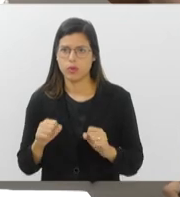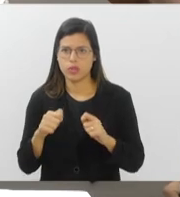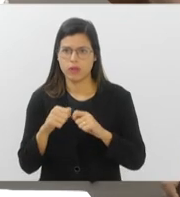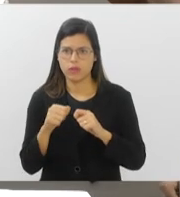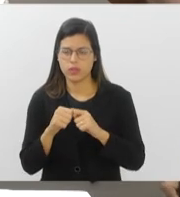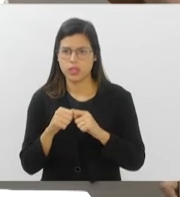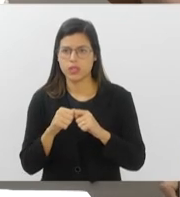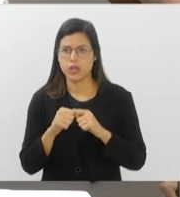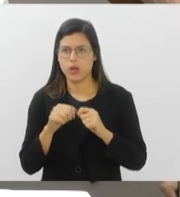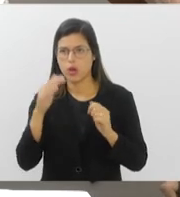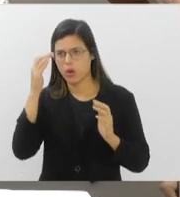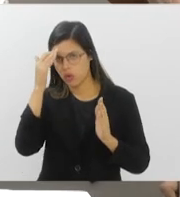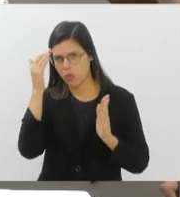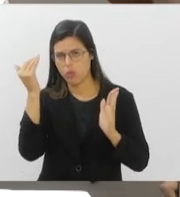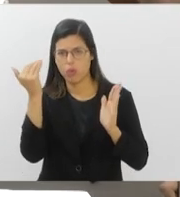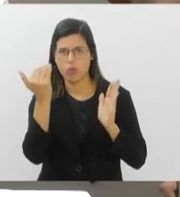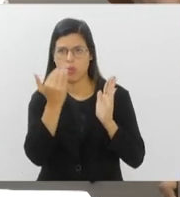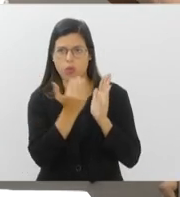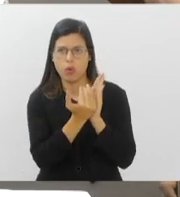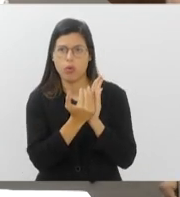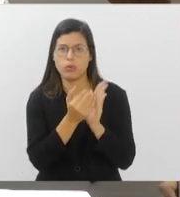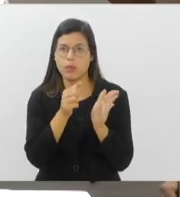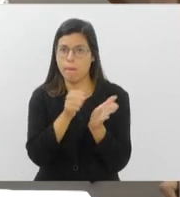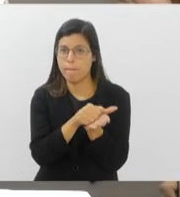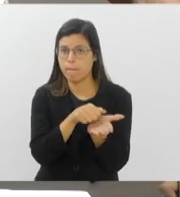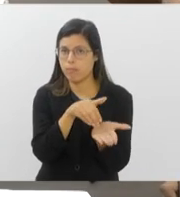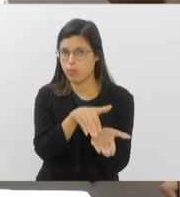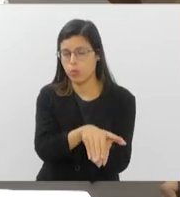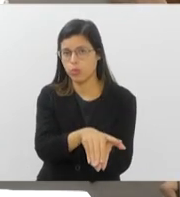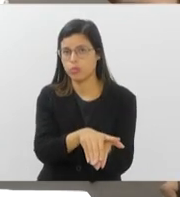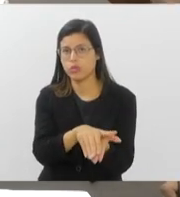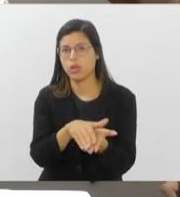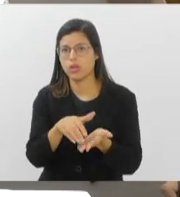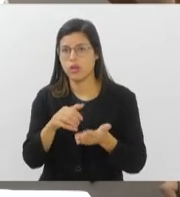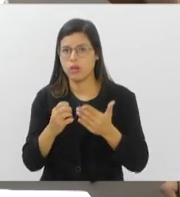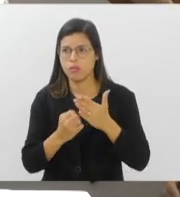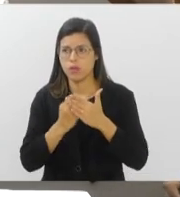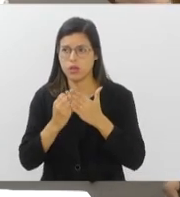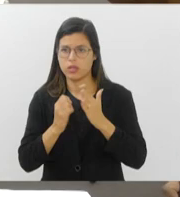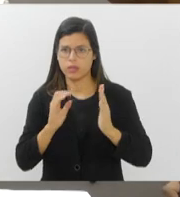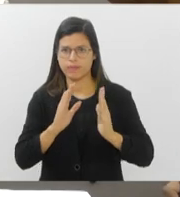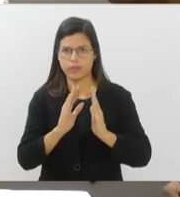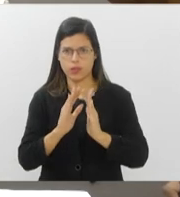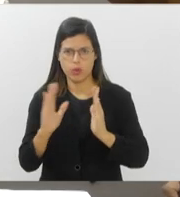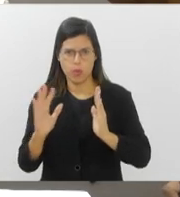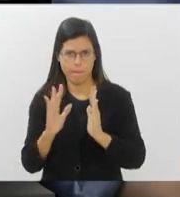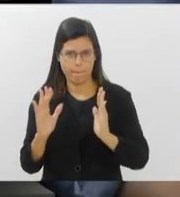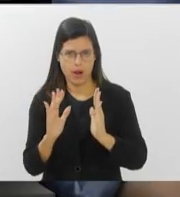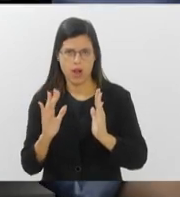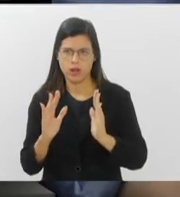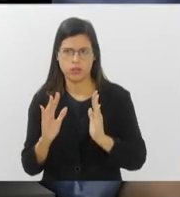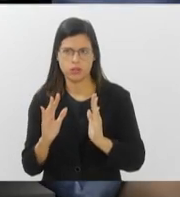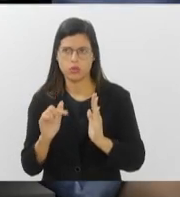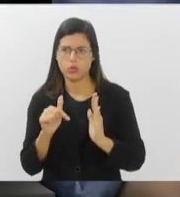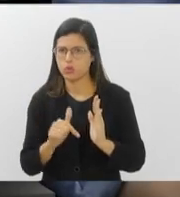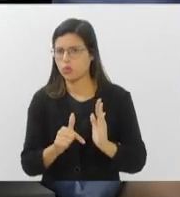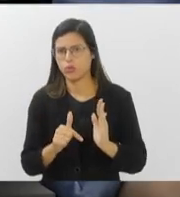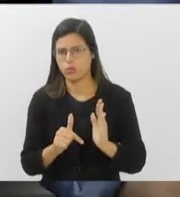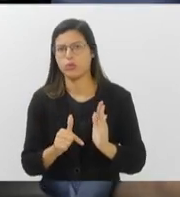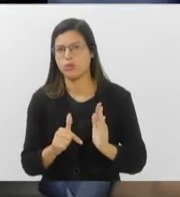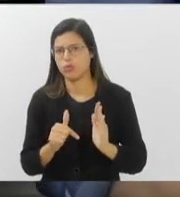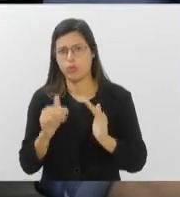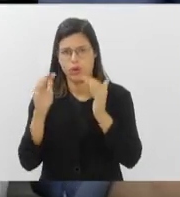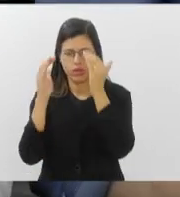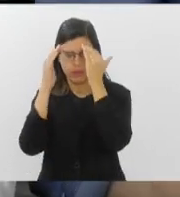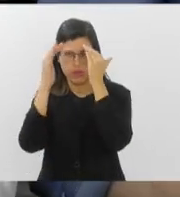falou, estabelecendo multa para aquelas que, no prazo, não indicassem as empresas. Pode Podia ser. Até, já na linha